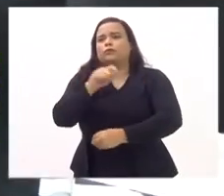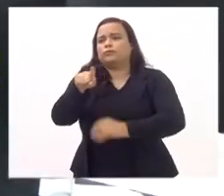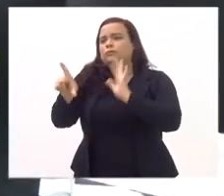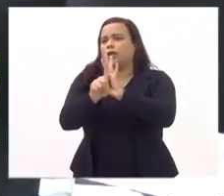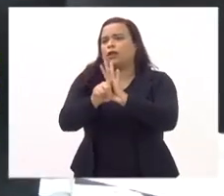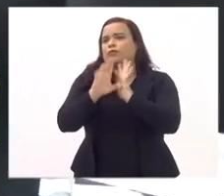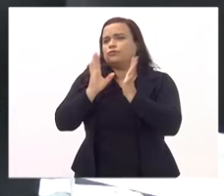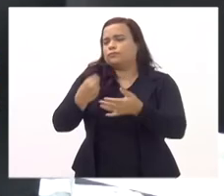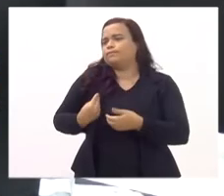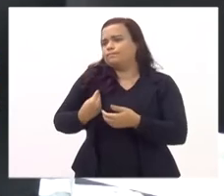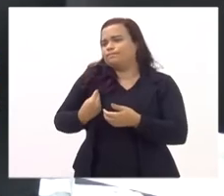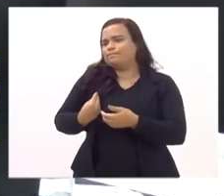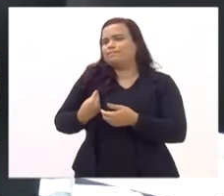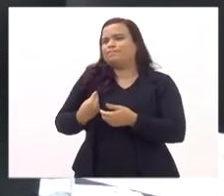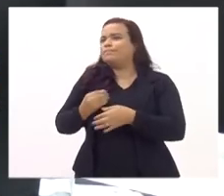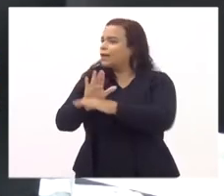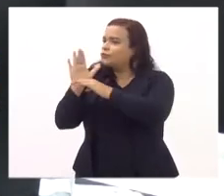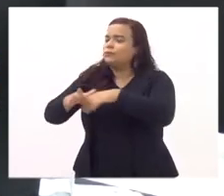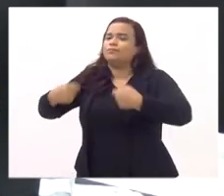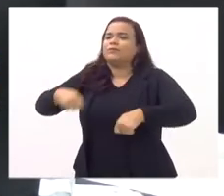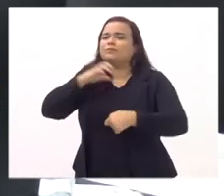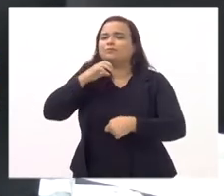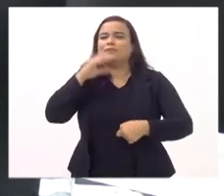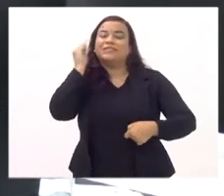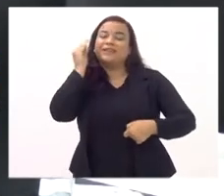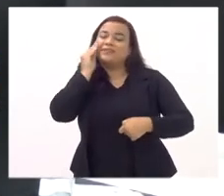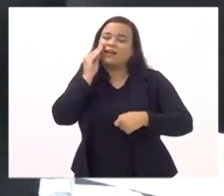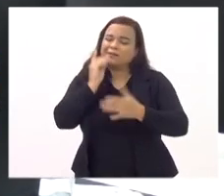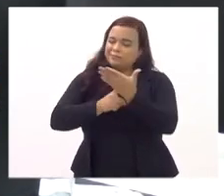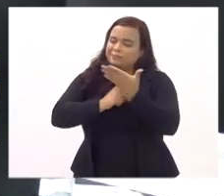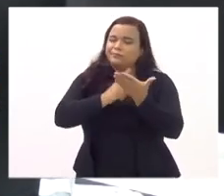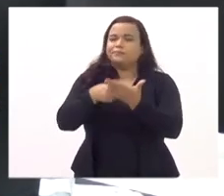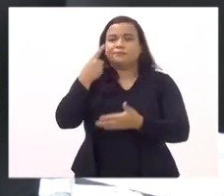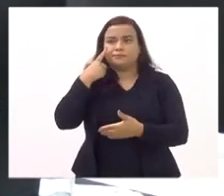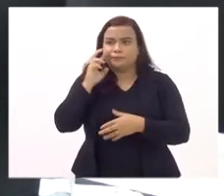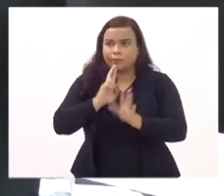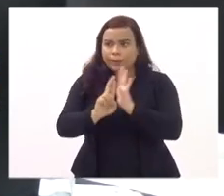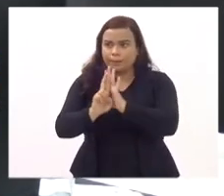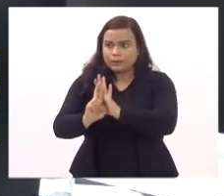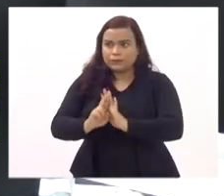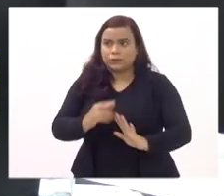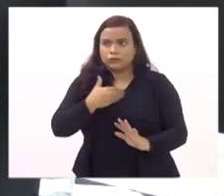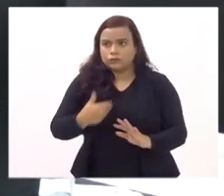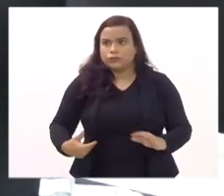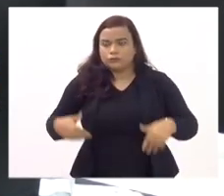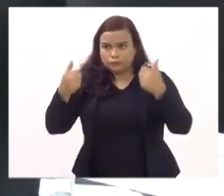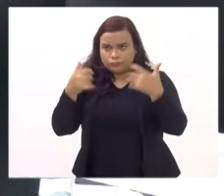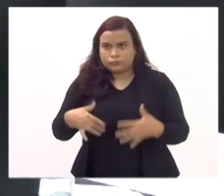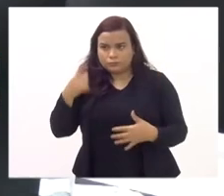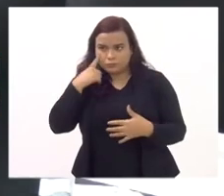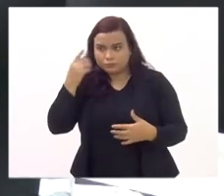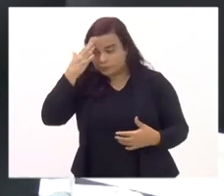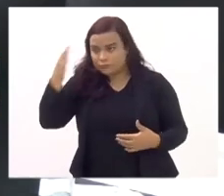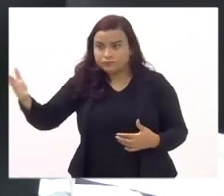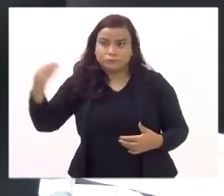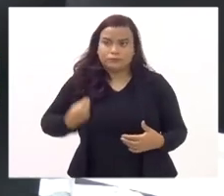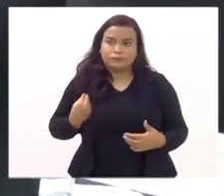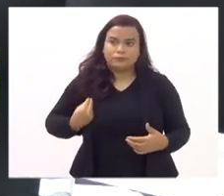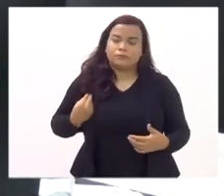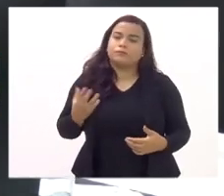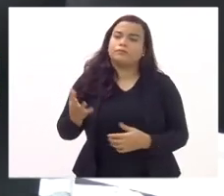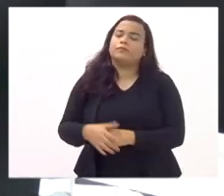em vigor. Então, vamos tentar acertar esse calendário, vamos ouvir os demais representantes do governo, ver se a gente consegue acertar, tá bom? Muito obrigado pela